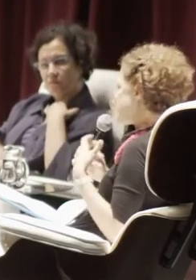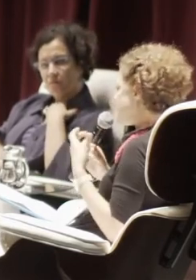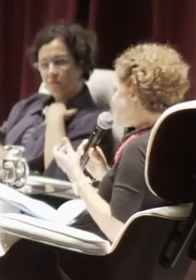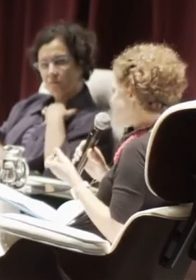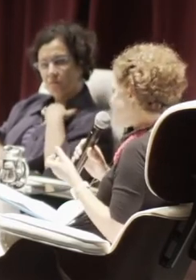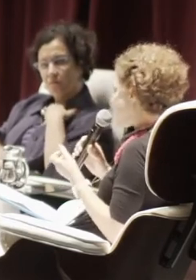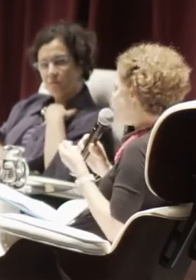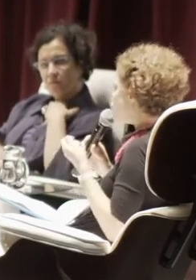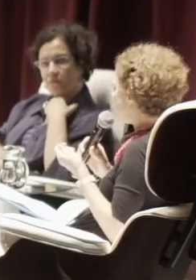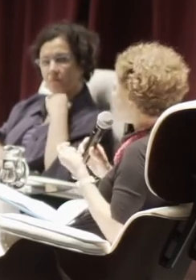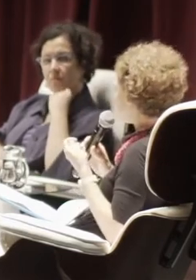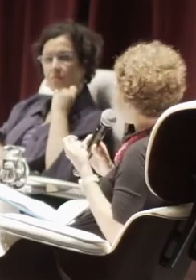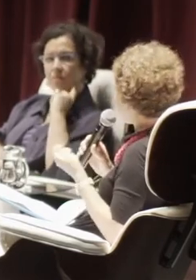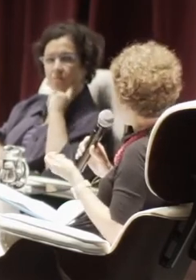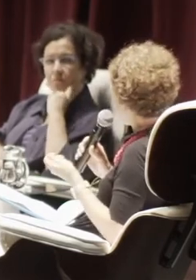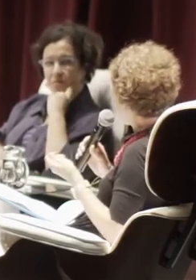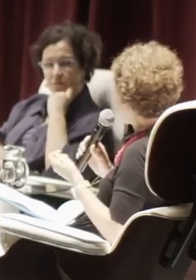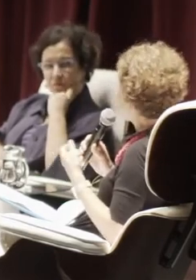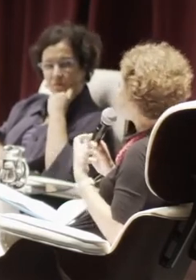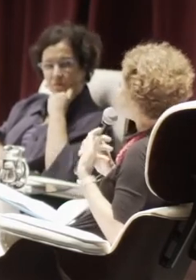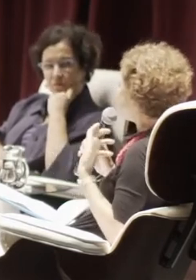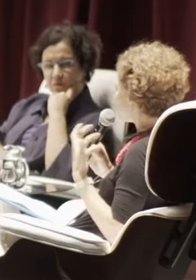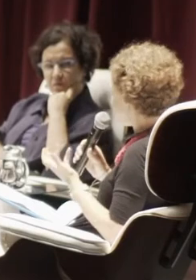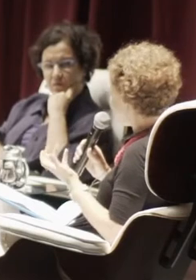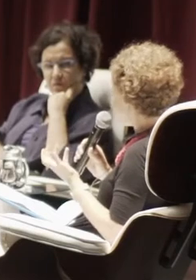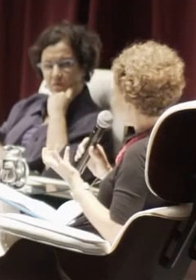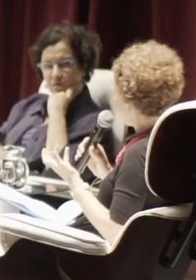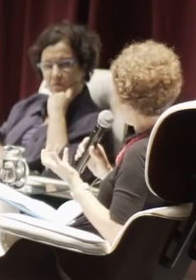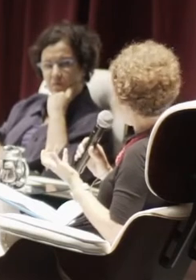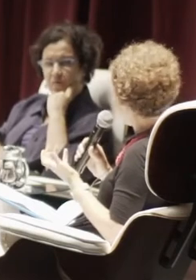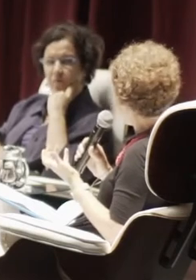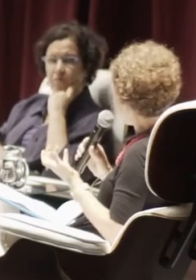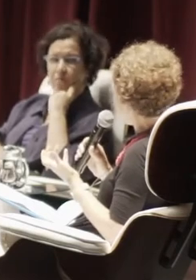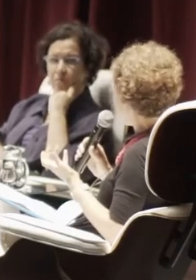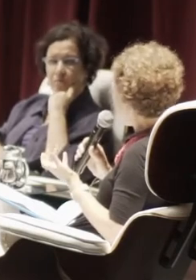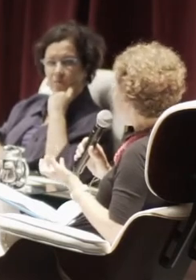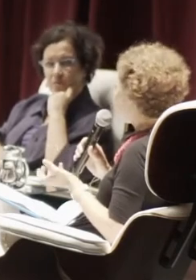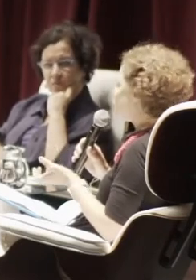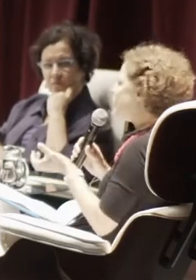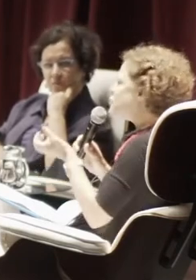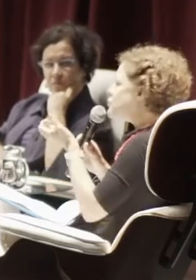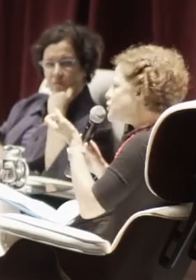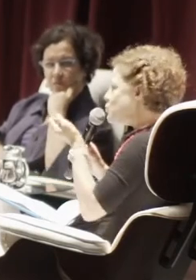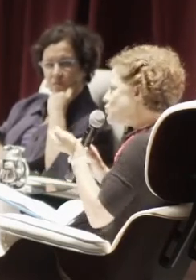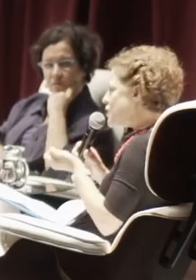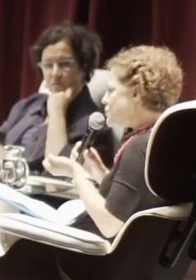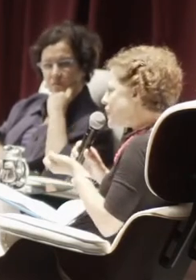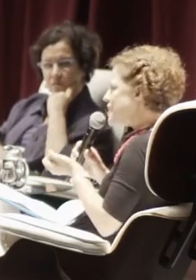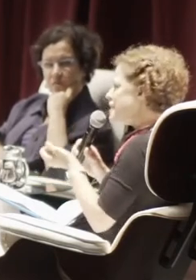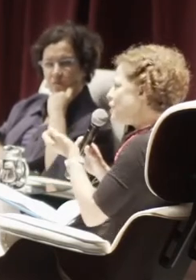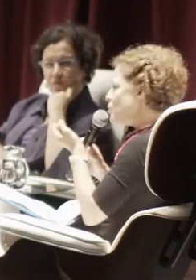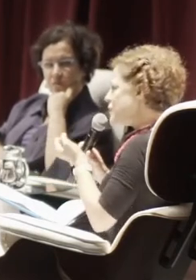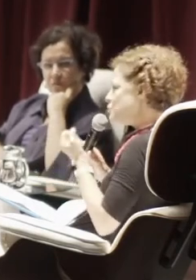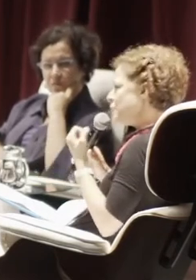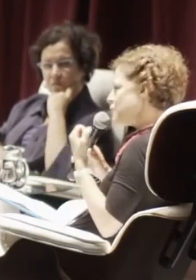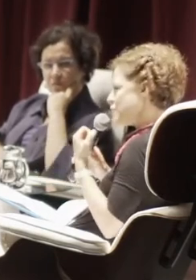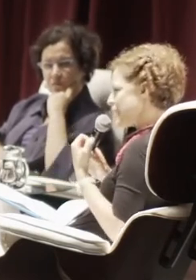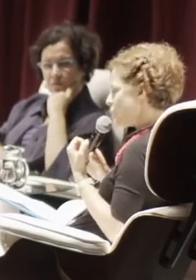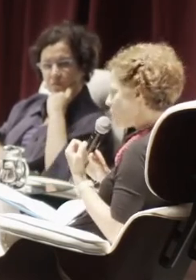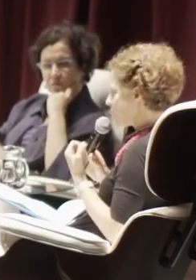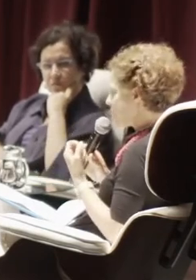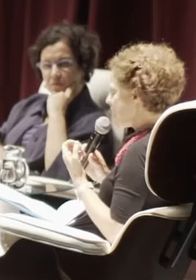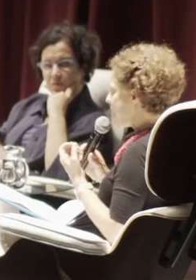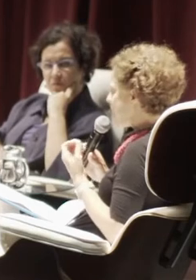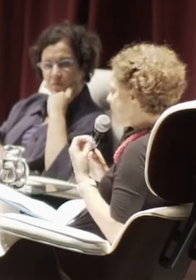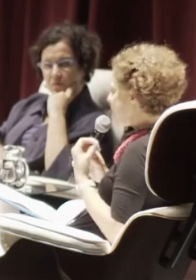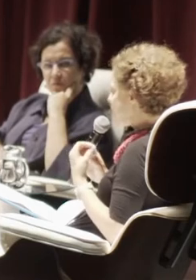sobre o volume da voz como essa capacidade muito grande da linguagem, indecifrável para os semânticos, mas que